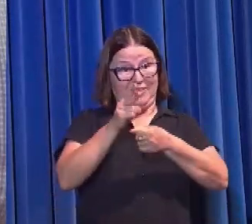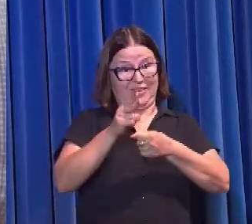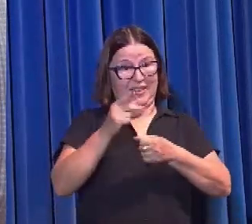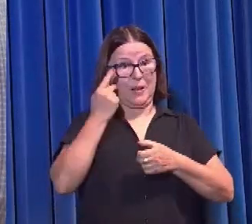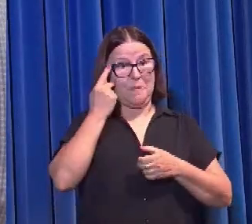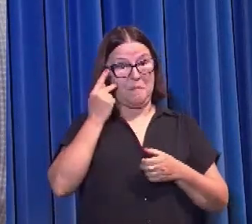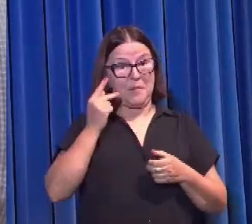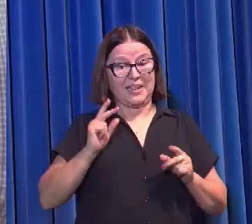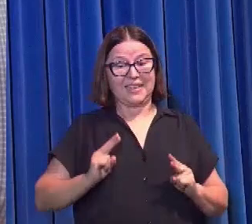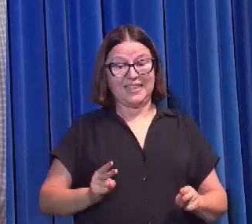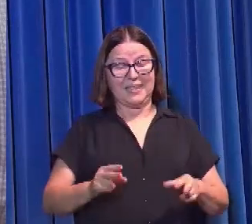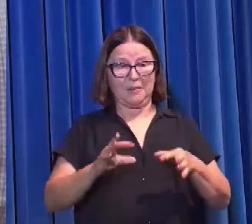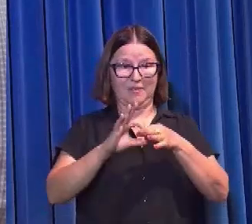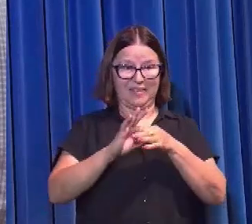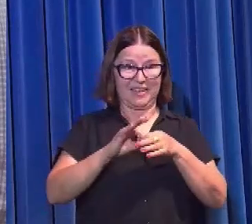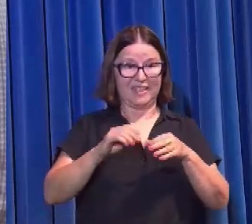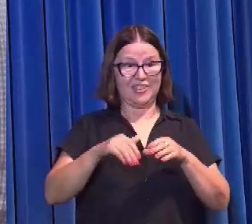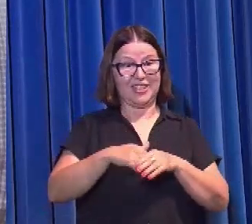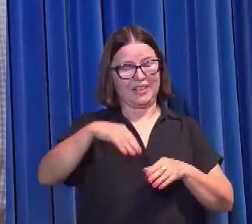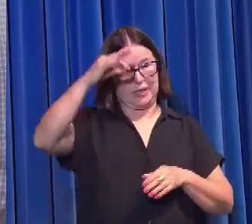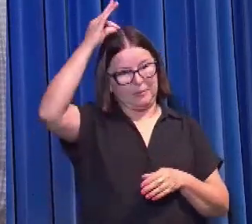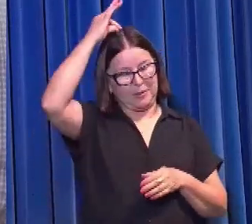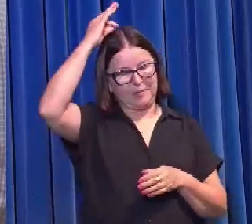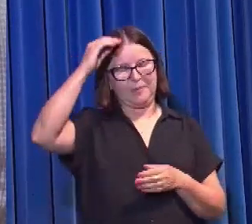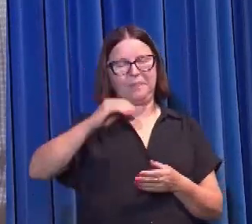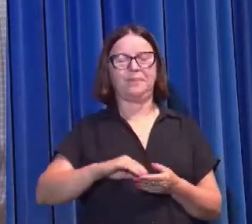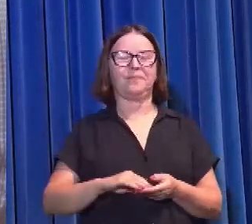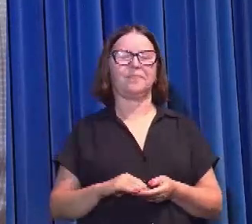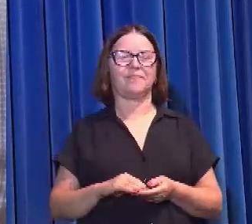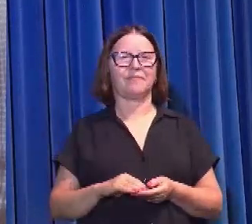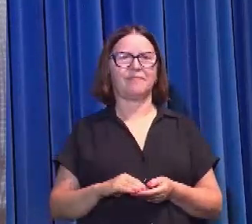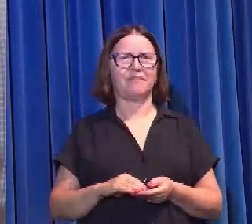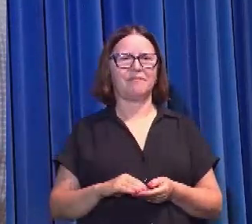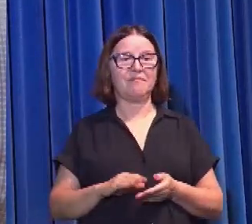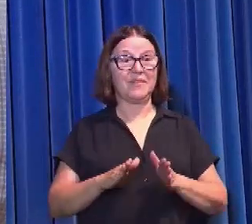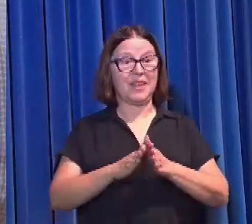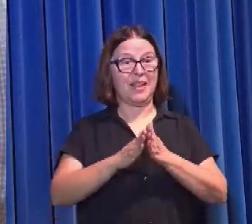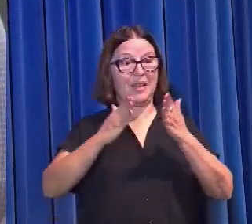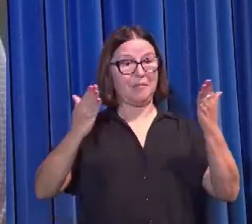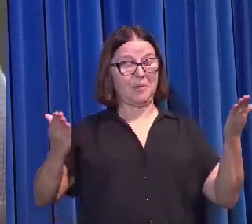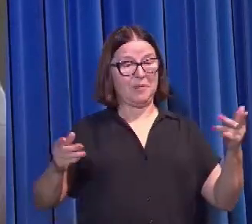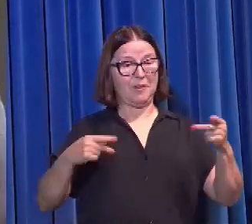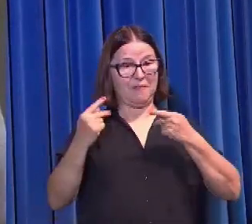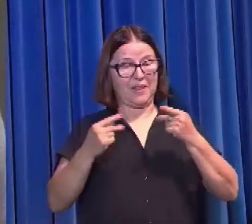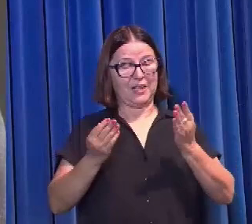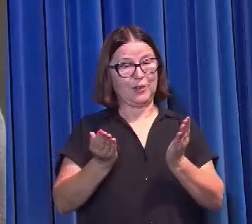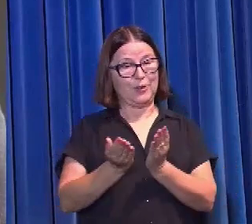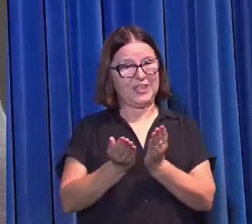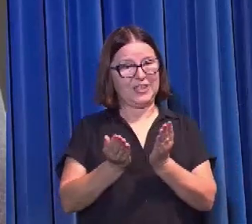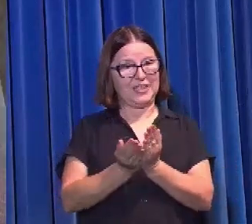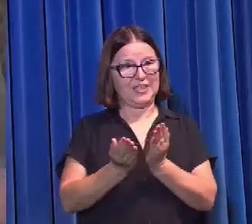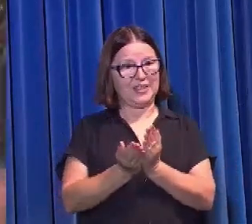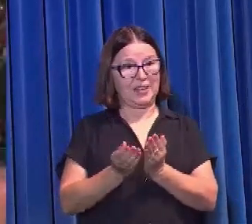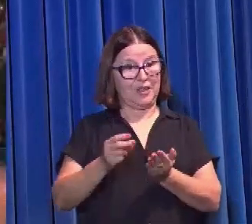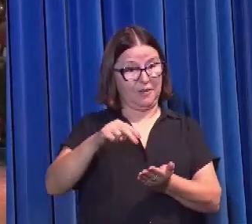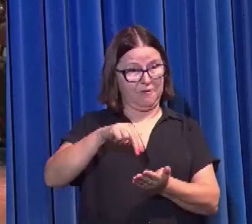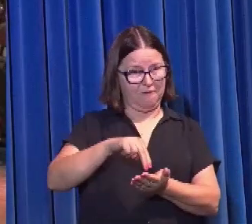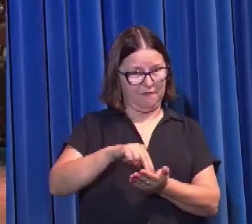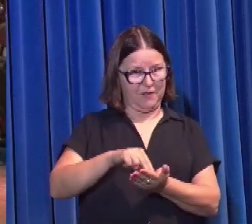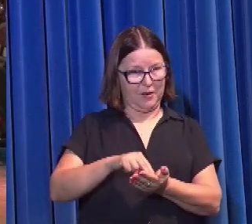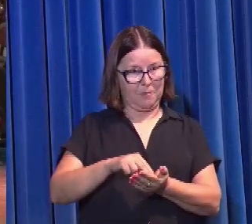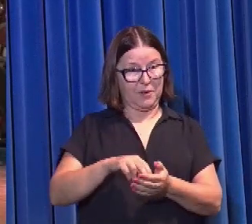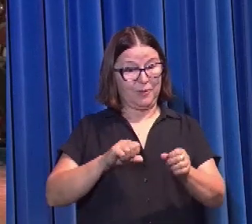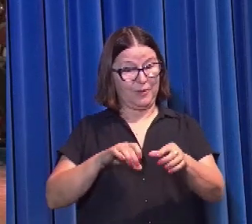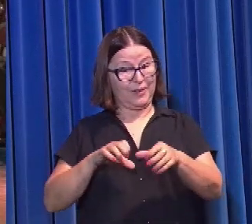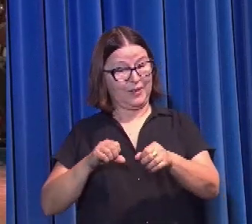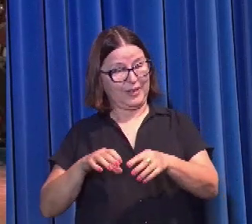formada, a Bíblia diz que os crentes perseveravam na doutrina dos